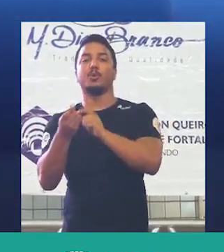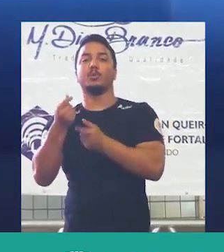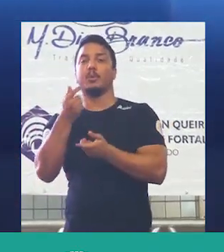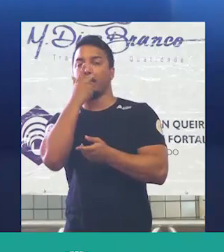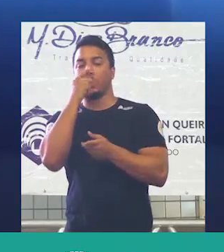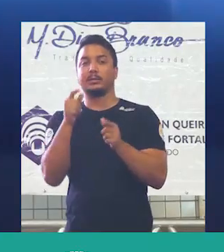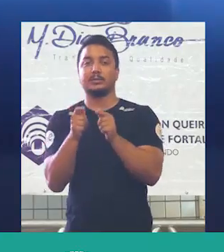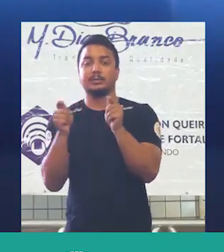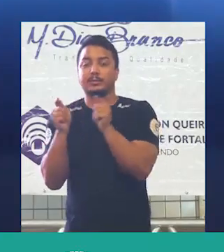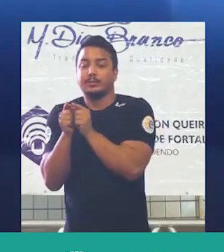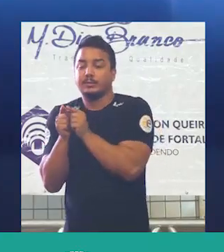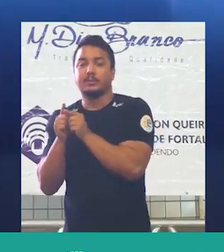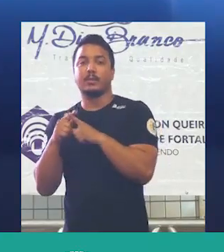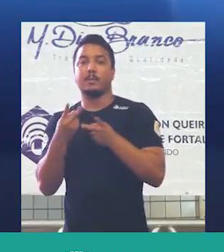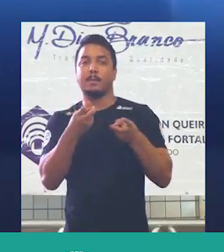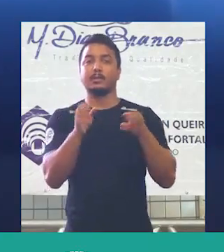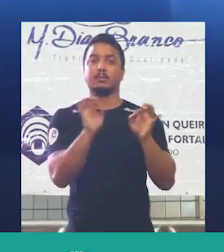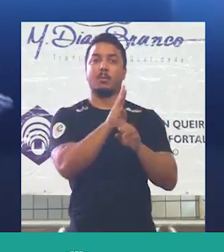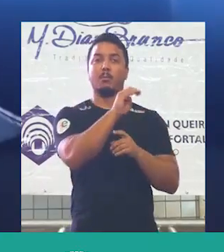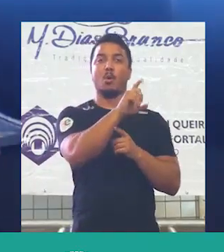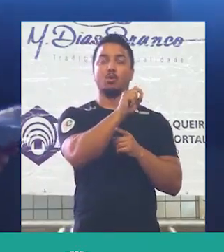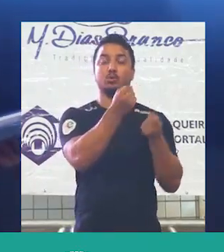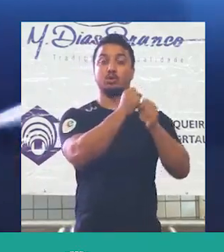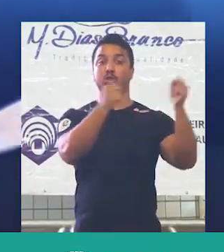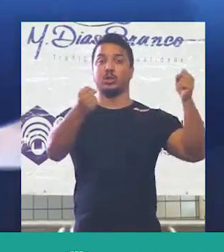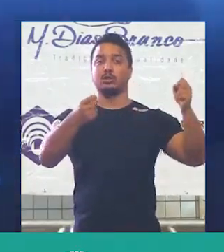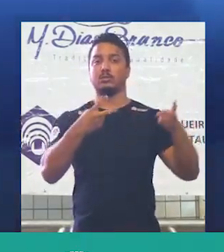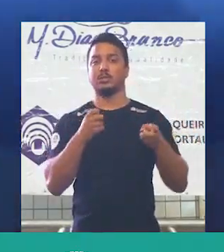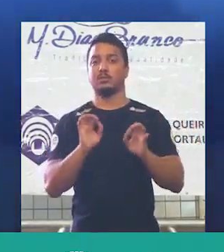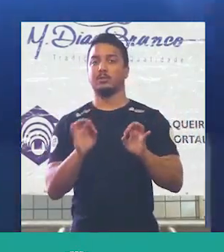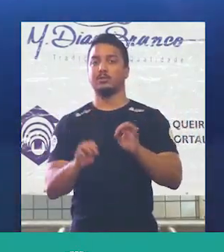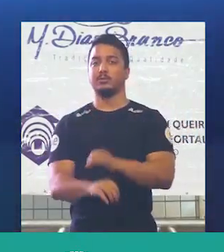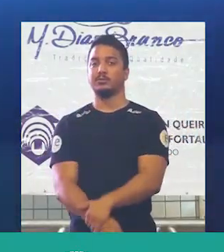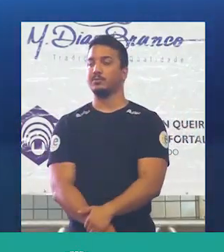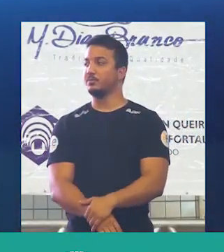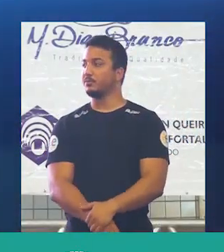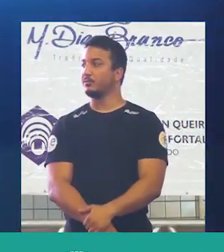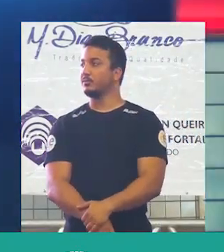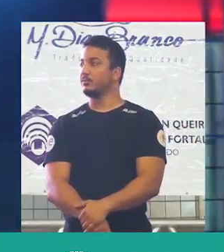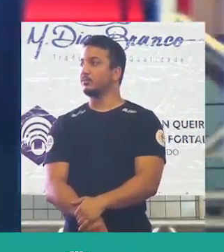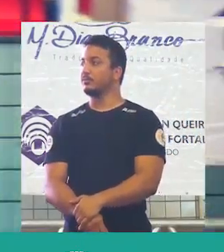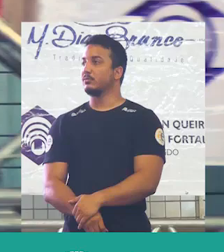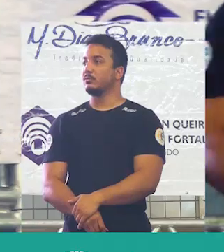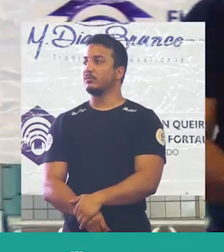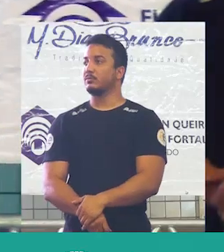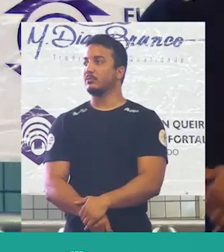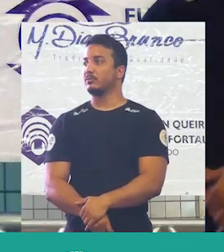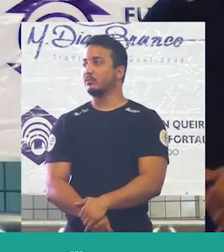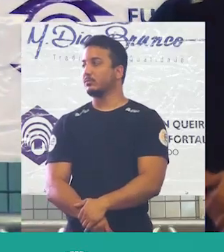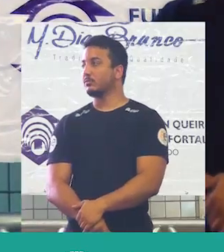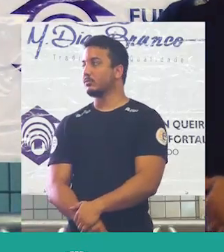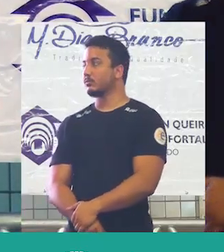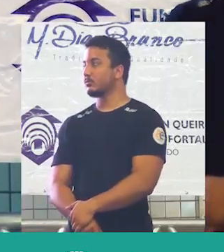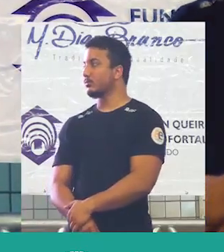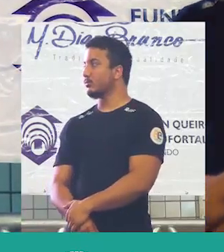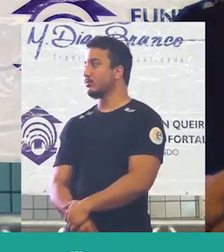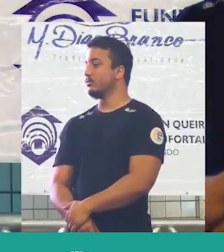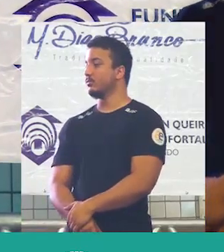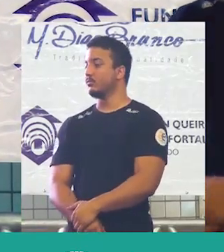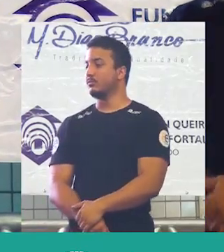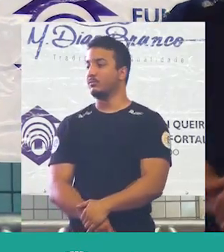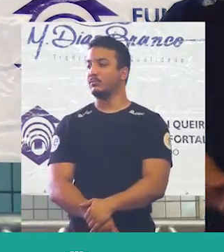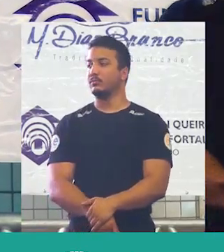do bolo é gigantesco. Pois vamos para a 9ª questão. Como é que está meu tempo aqui?